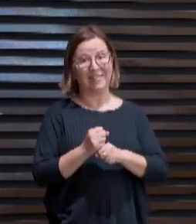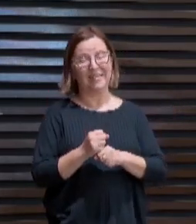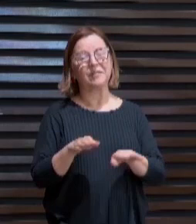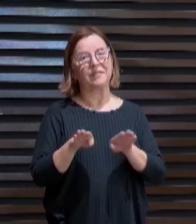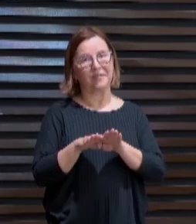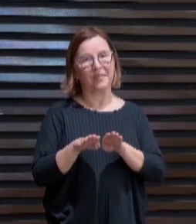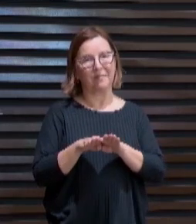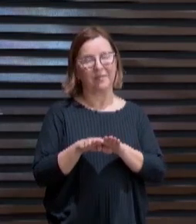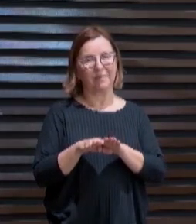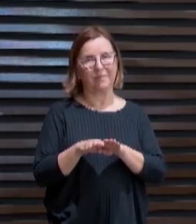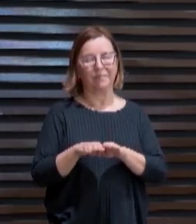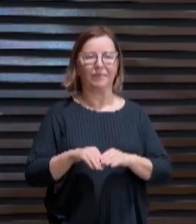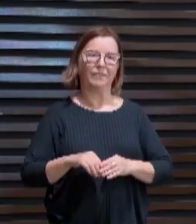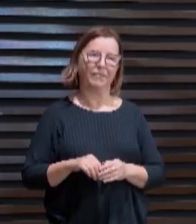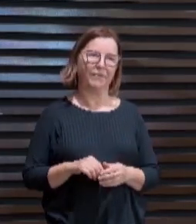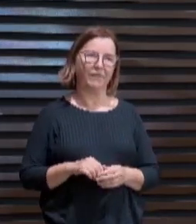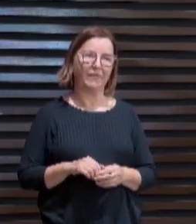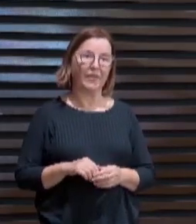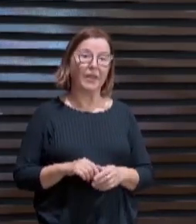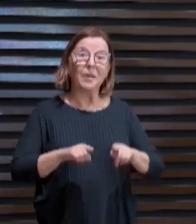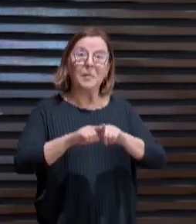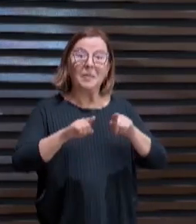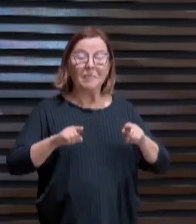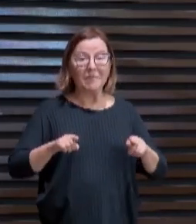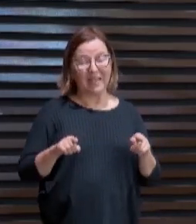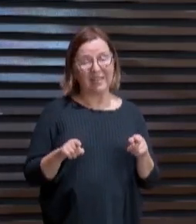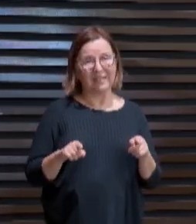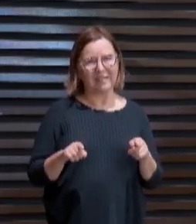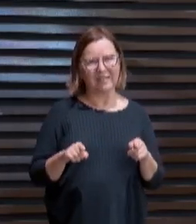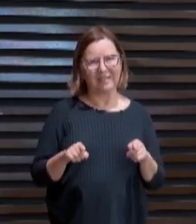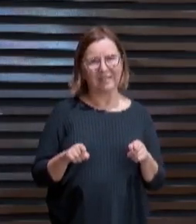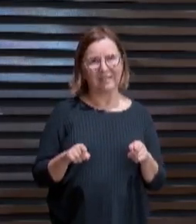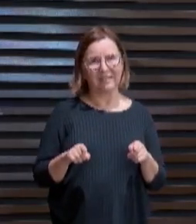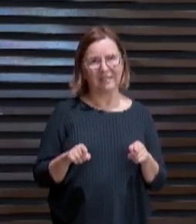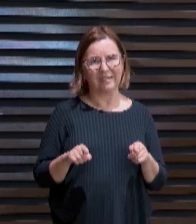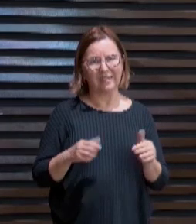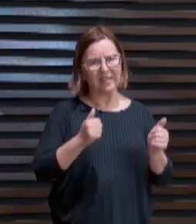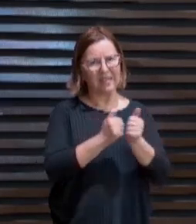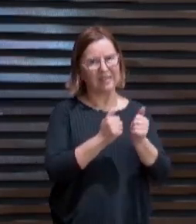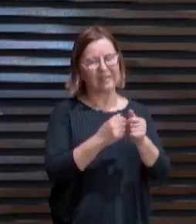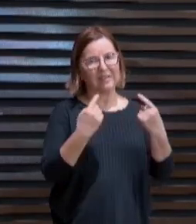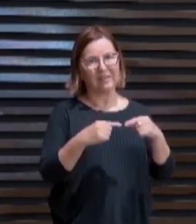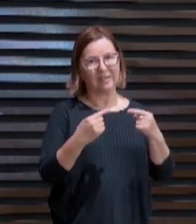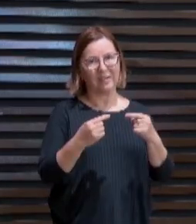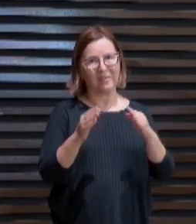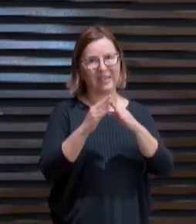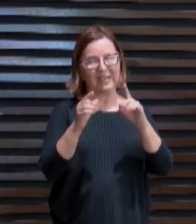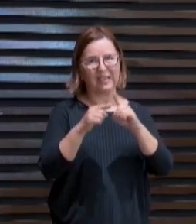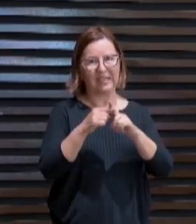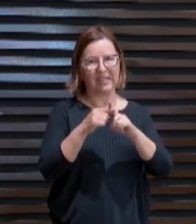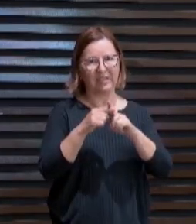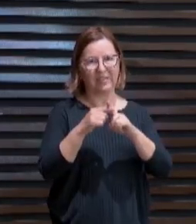vivemos num país que ainda pode se, né? Mas será que também a perseguição à igreja moderna, ela